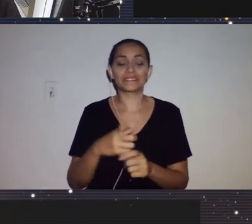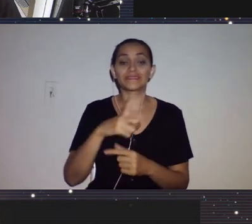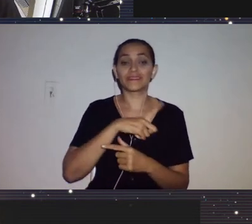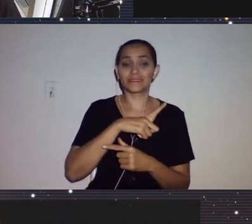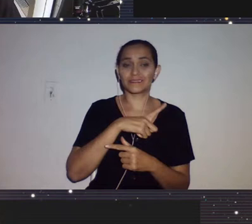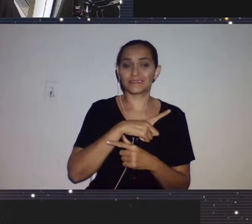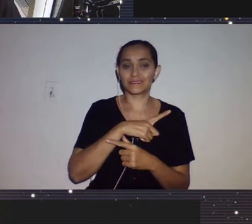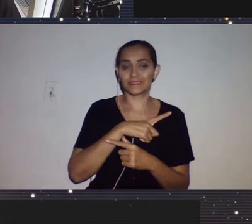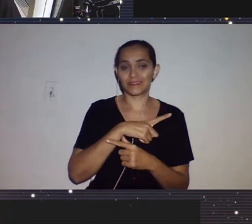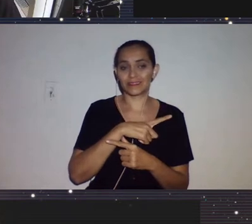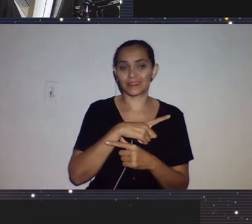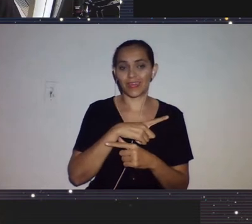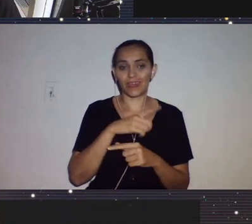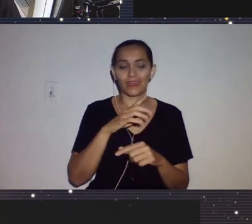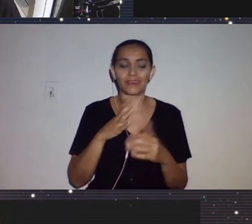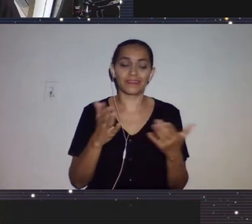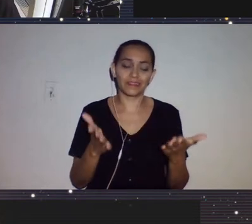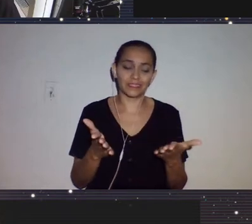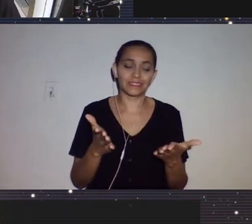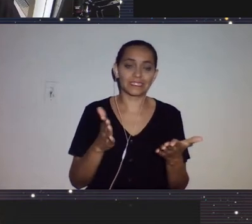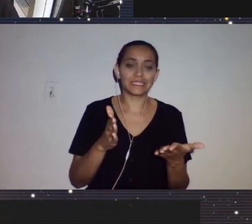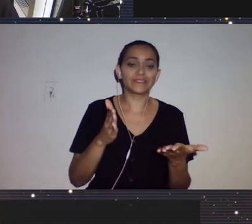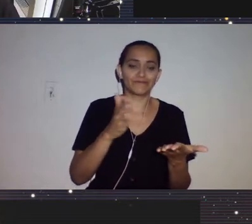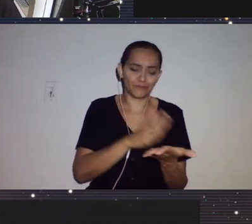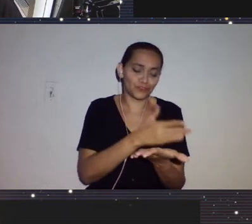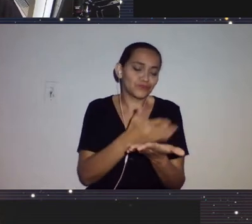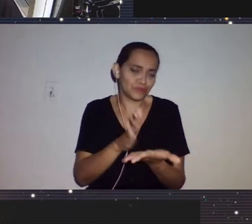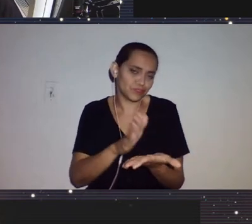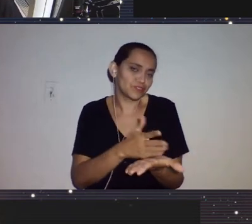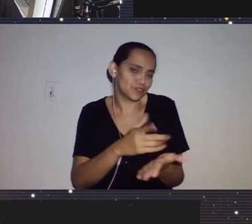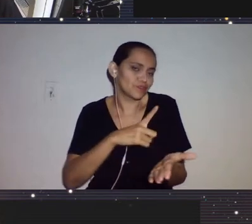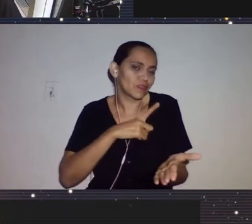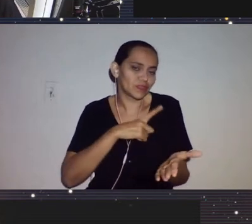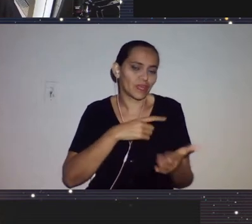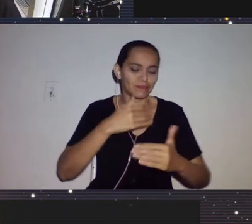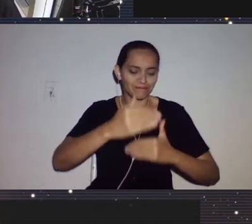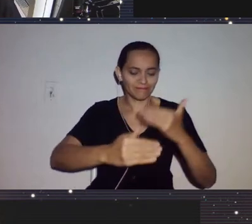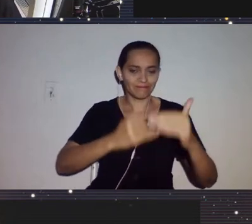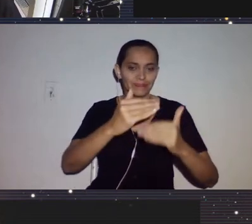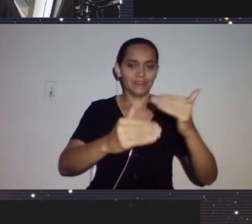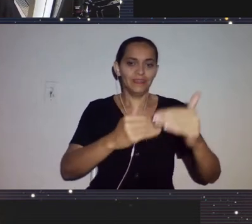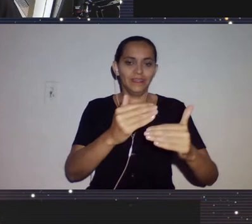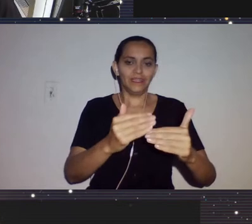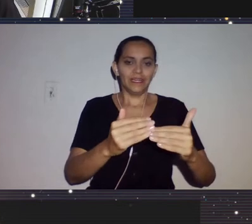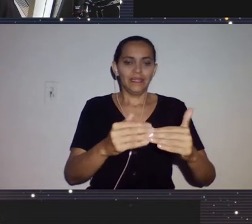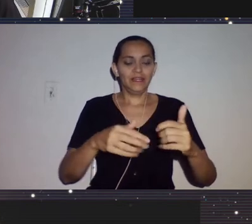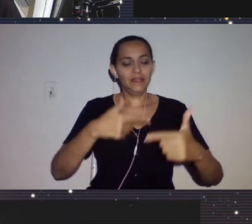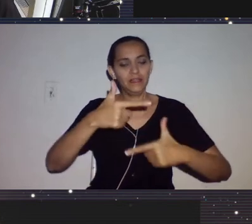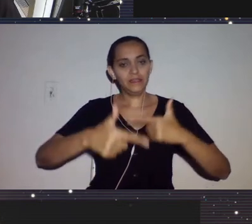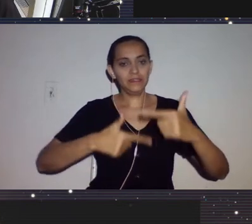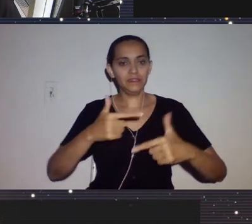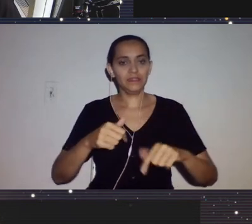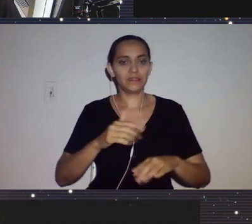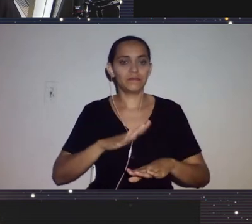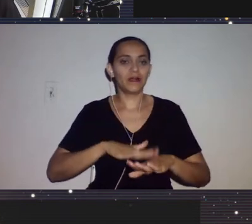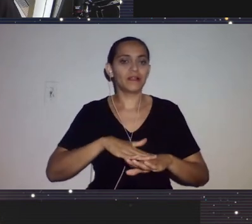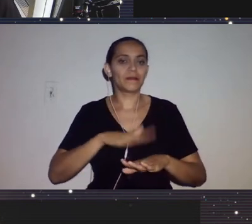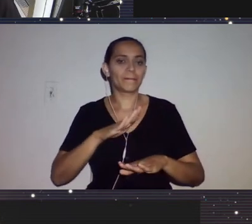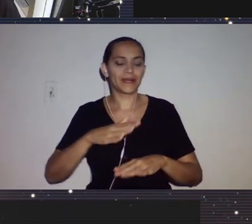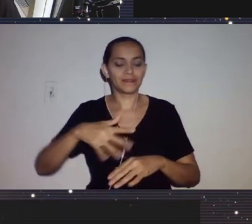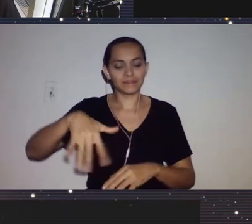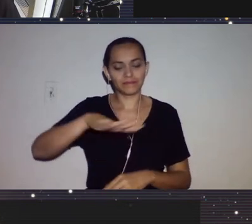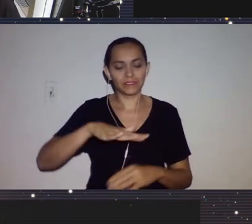de desenvolvimento, então, de trabalhar diretamente com código. Eu trabalho mais com Python hoje em dia,